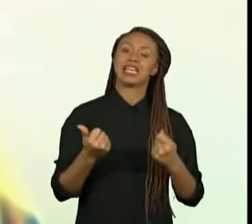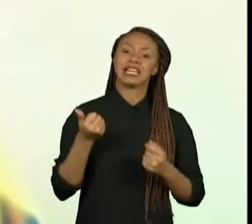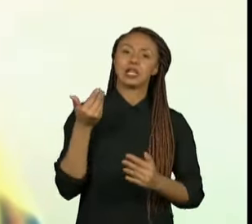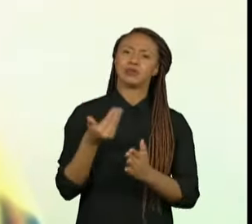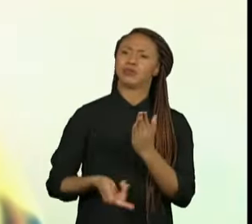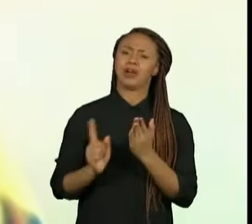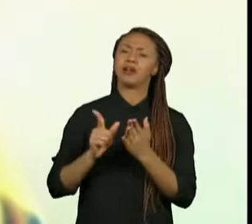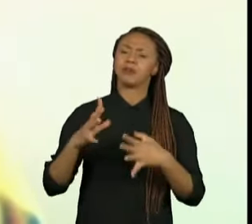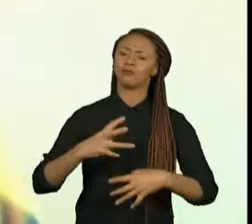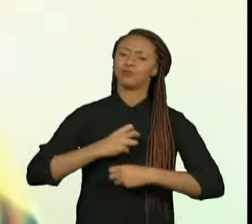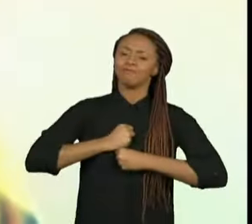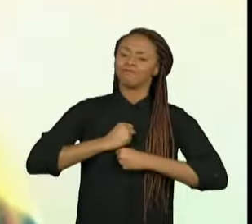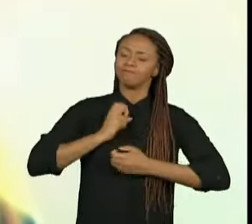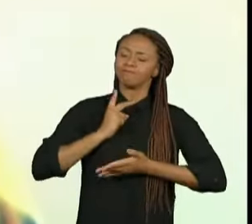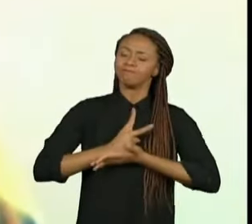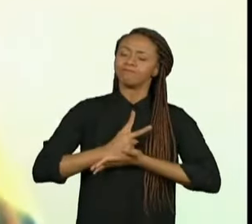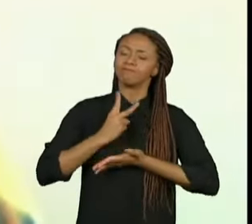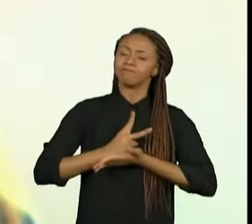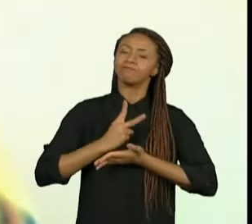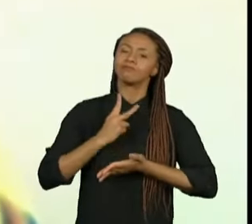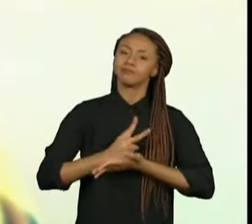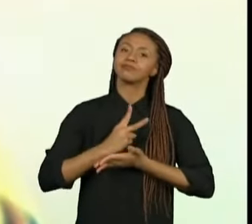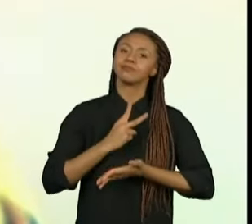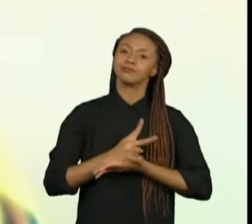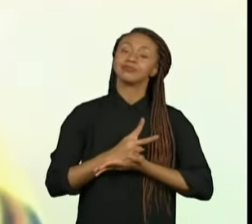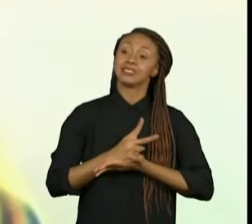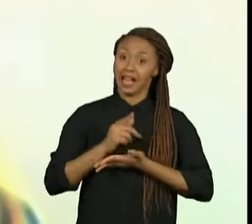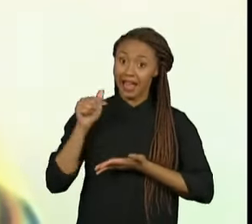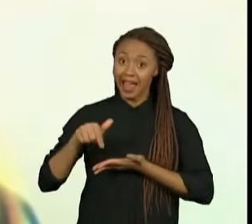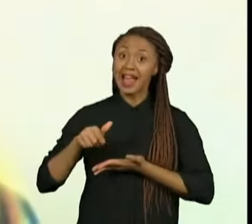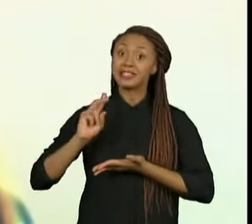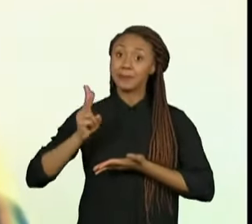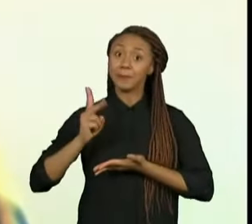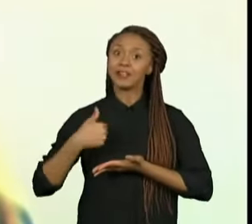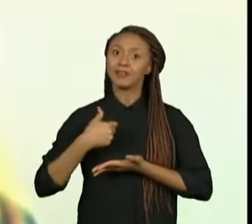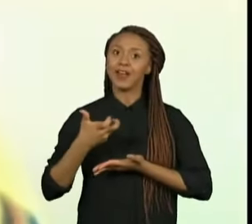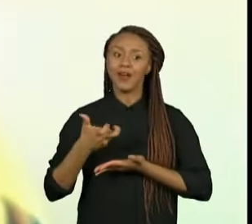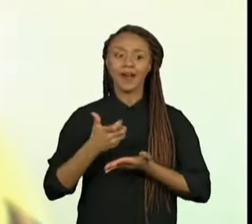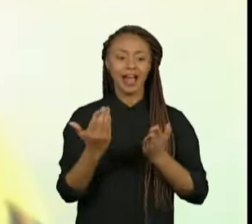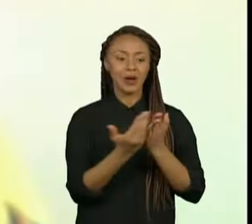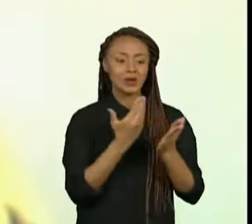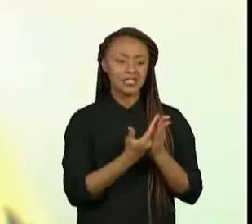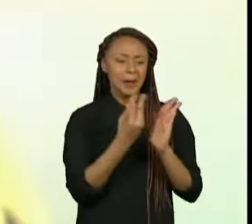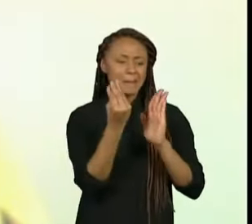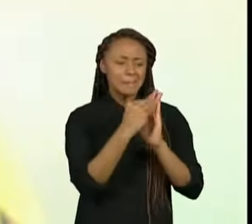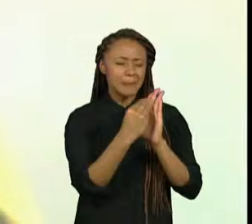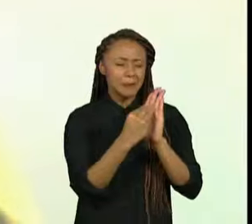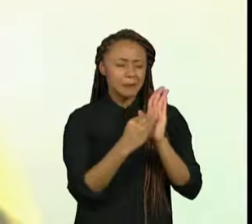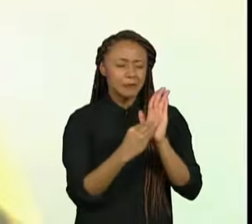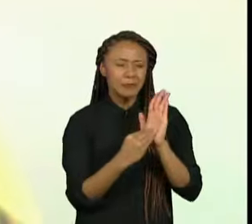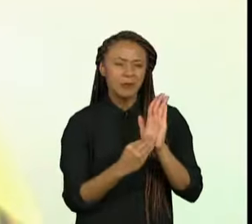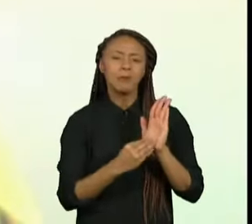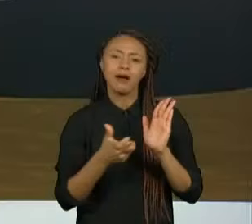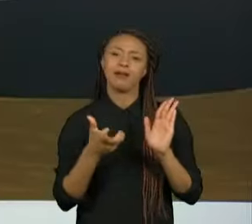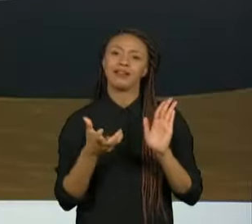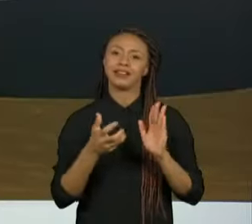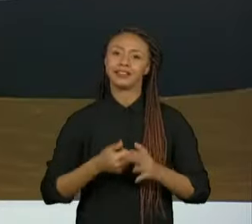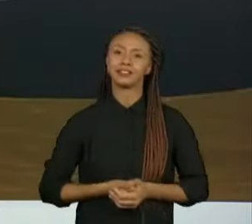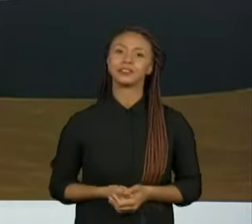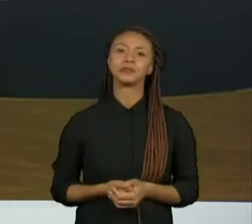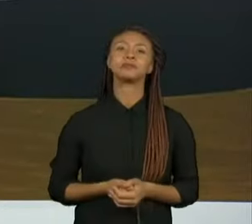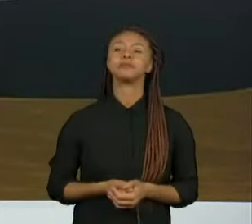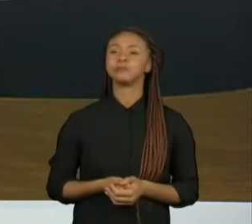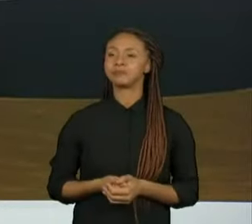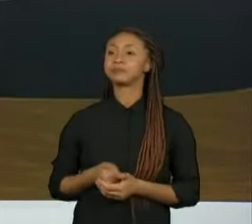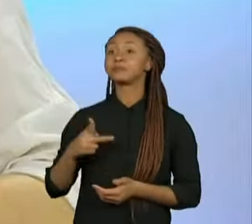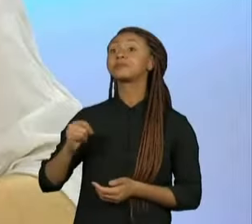perder isso, né? E quero transportar isso para a escrita o mais possível, né? Paulo, por